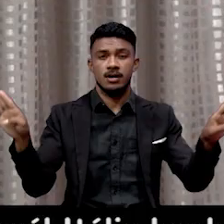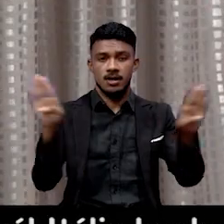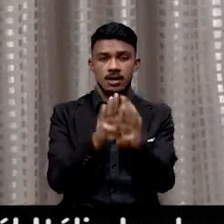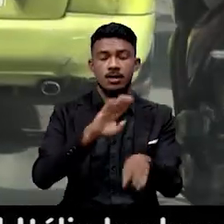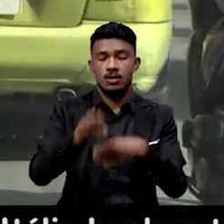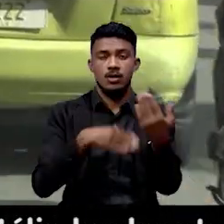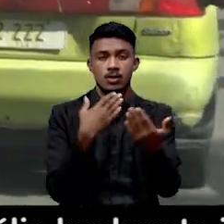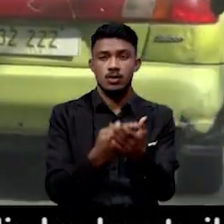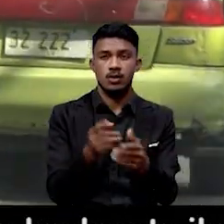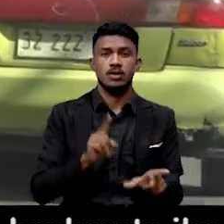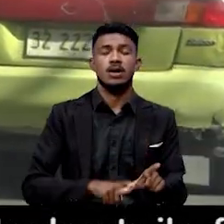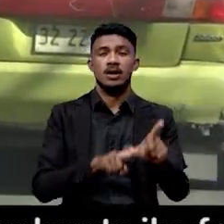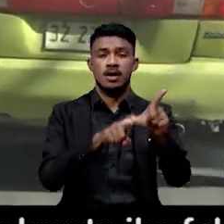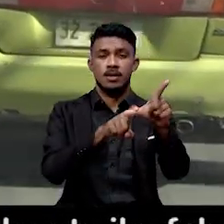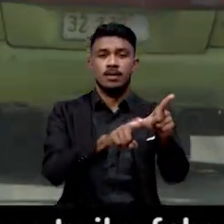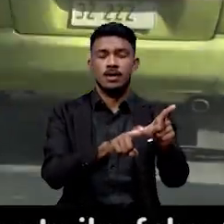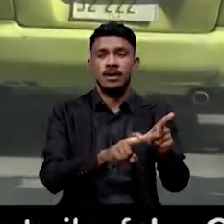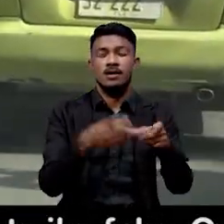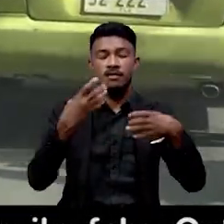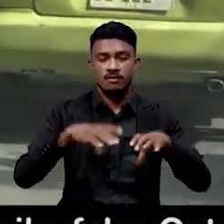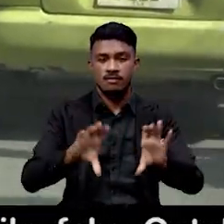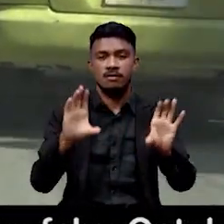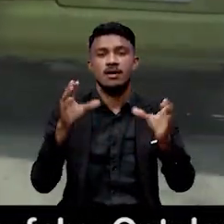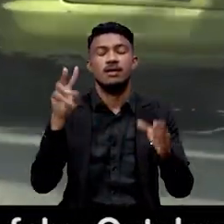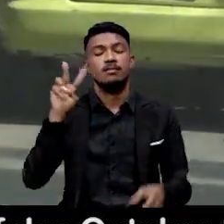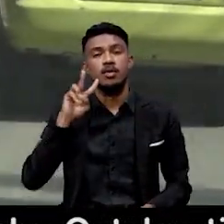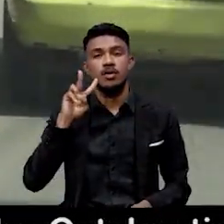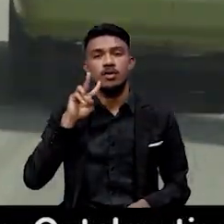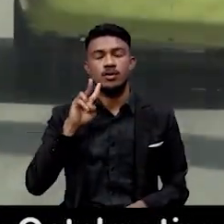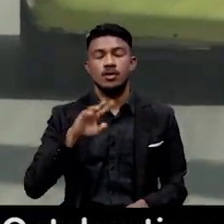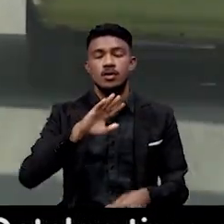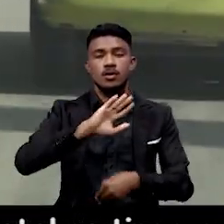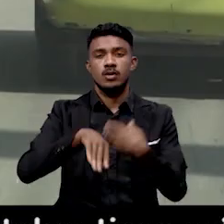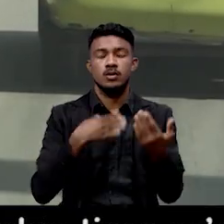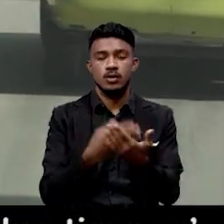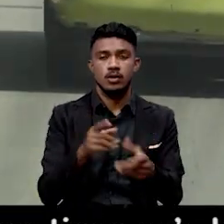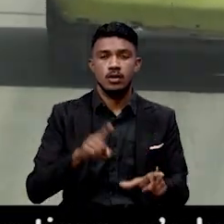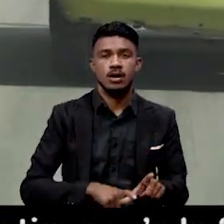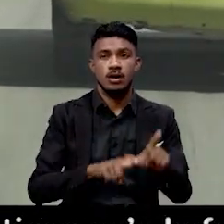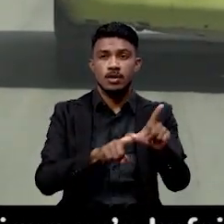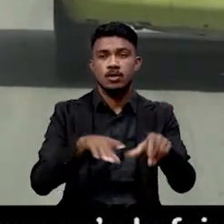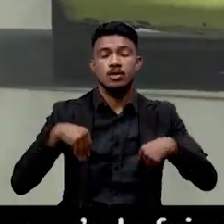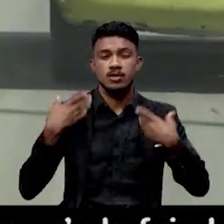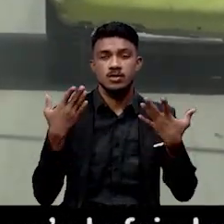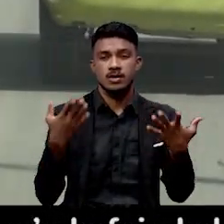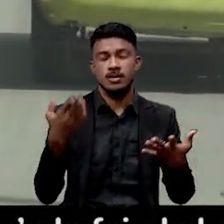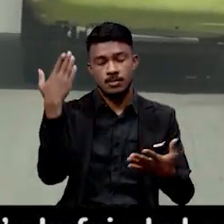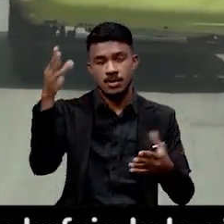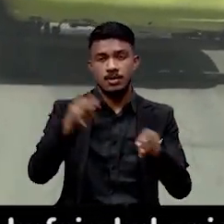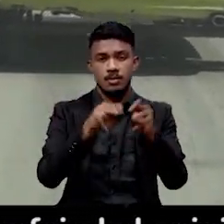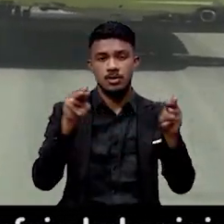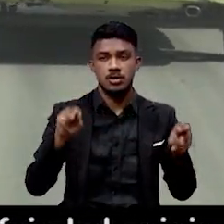halai ba sera, hoto tu halai ba fang modo, hoto tu halai ba insa futi ba ye munisipio lori